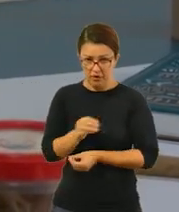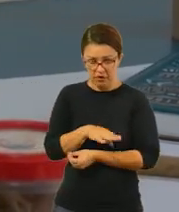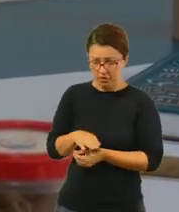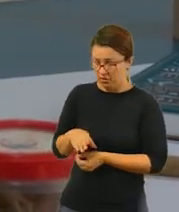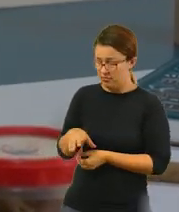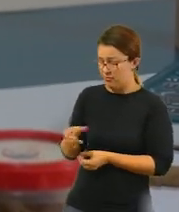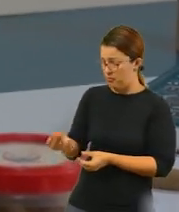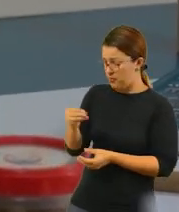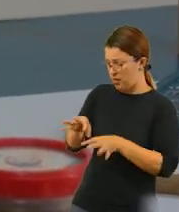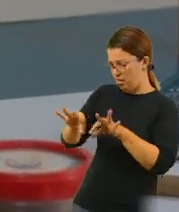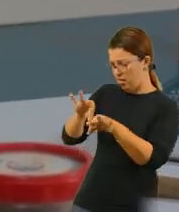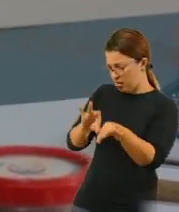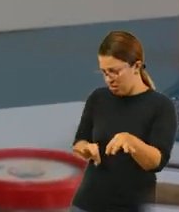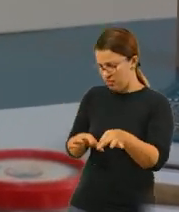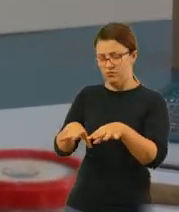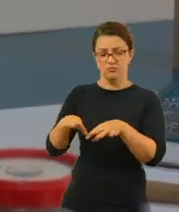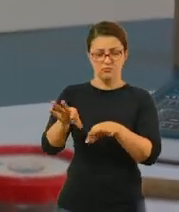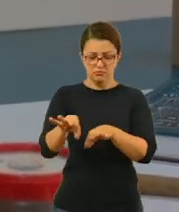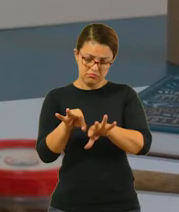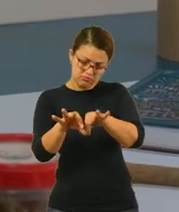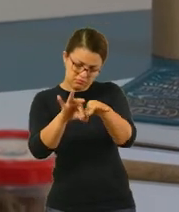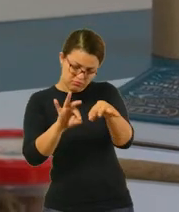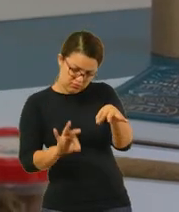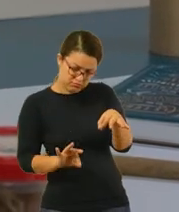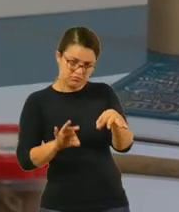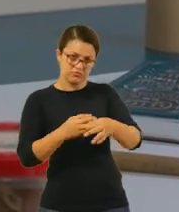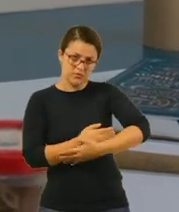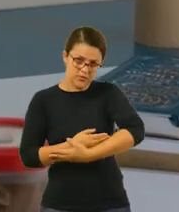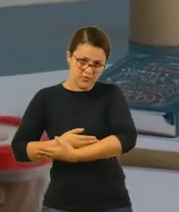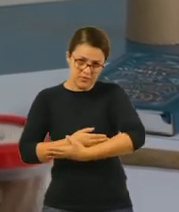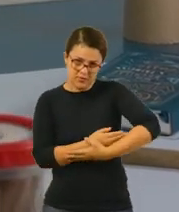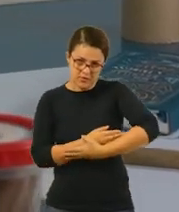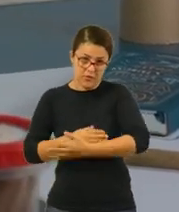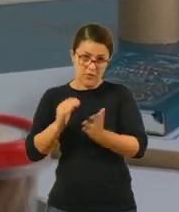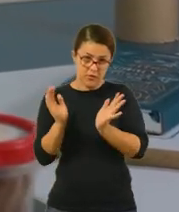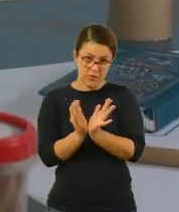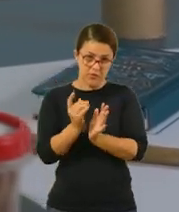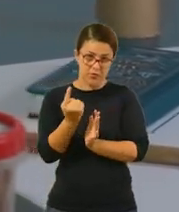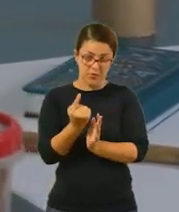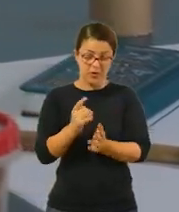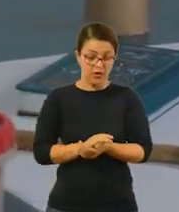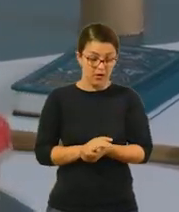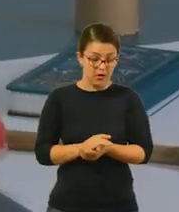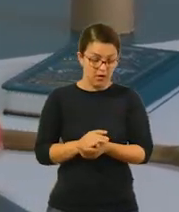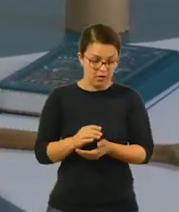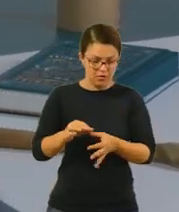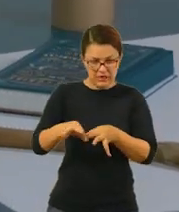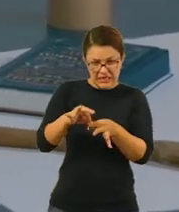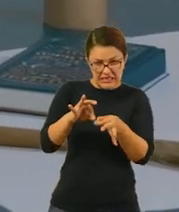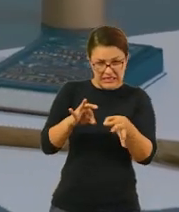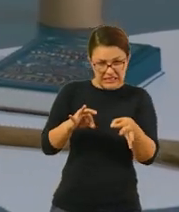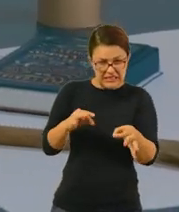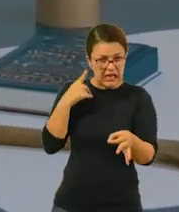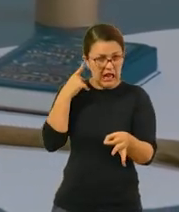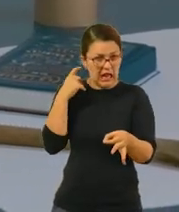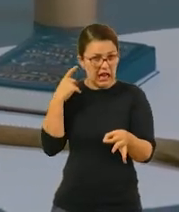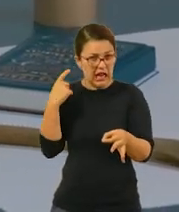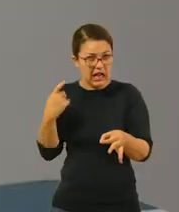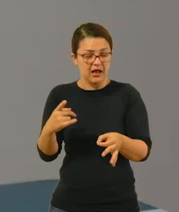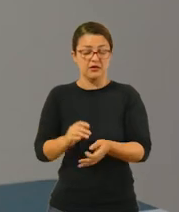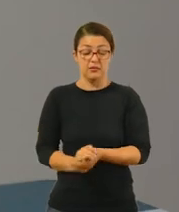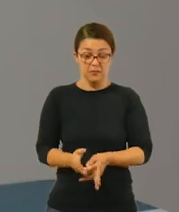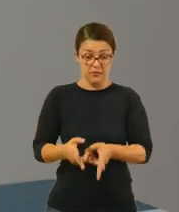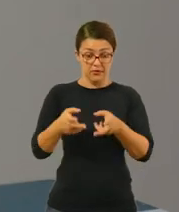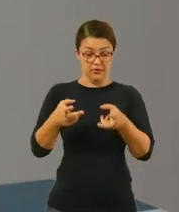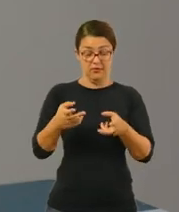rasgando, né? Crianças de berçário 1, principalmente, adoram ouvir o barulho do rasgo, a transformação do papel.